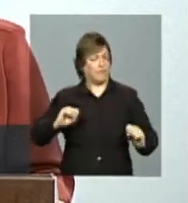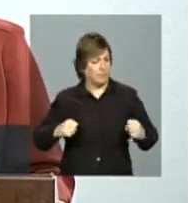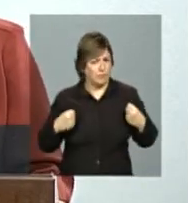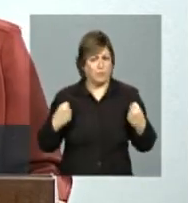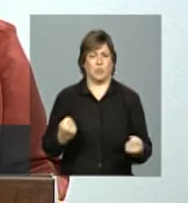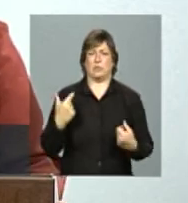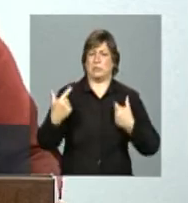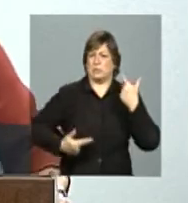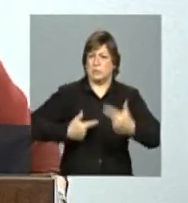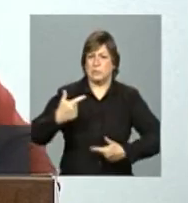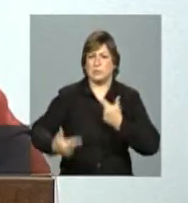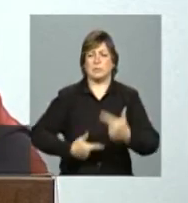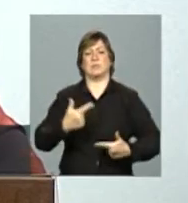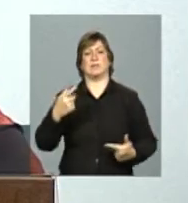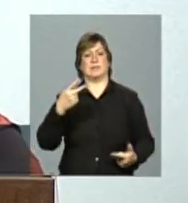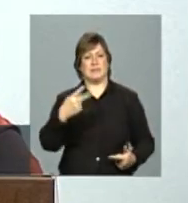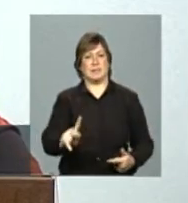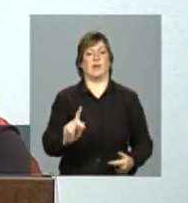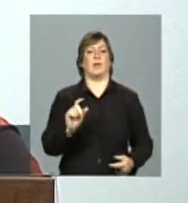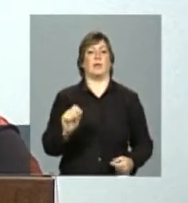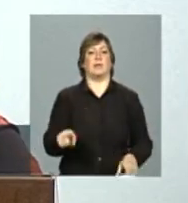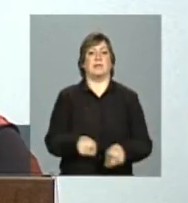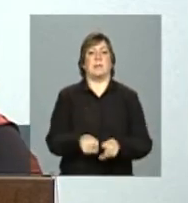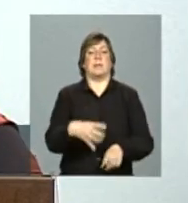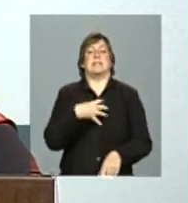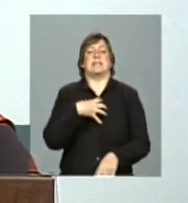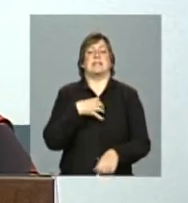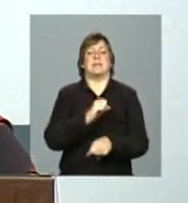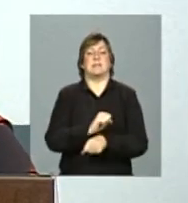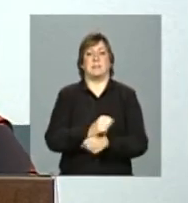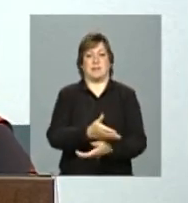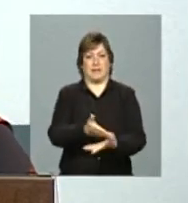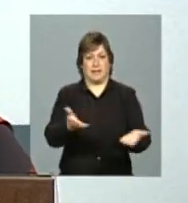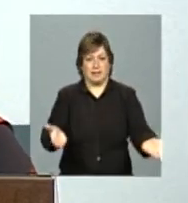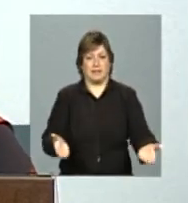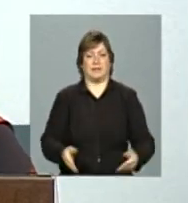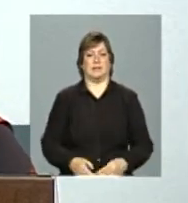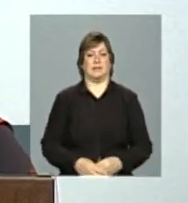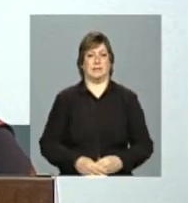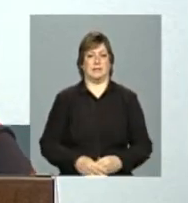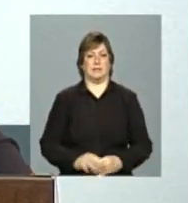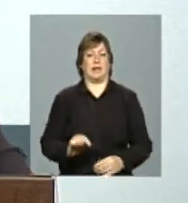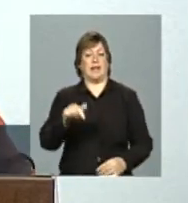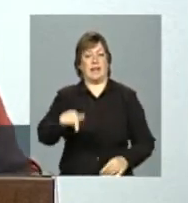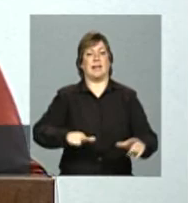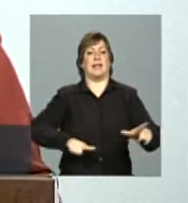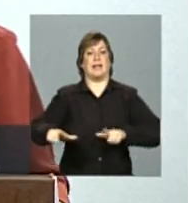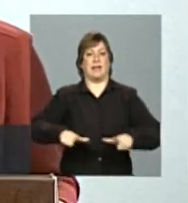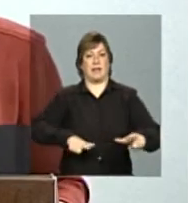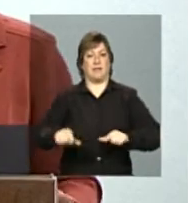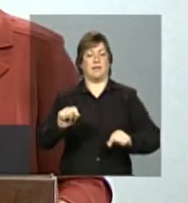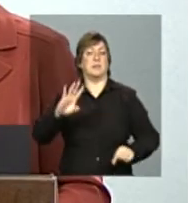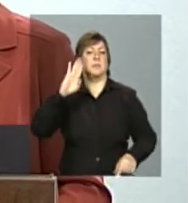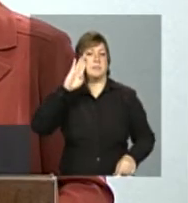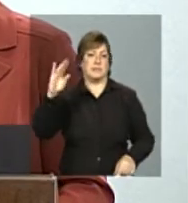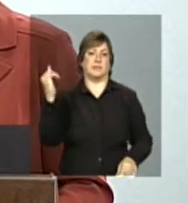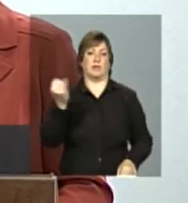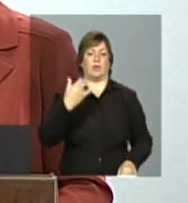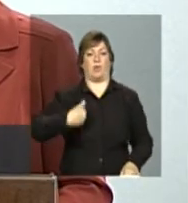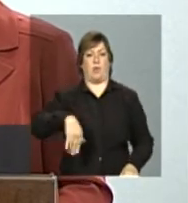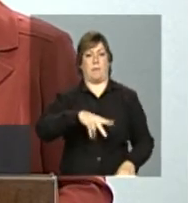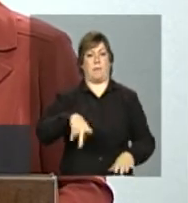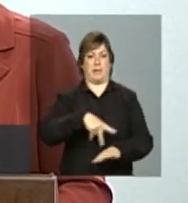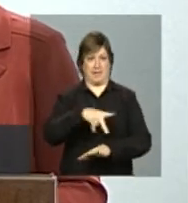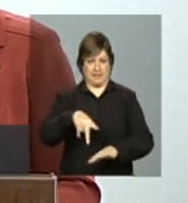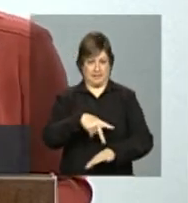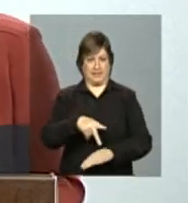e dedicaram seu trabalho suas esperanças essa tarefa que é fundamental para o nosso